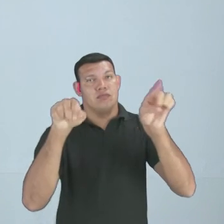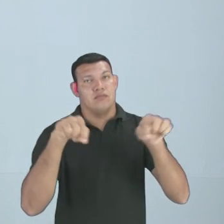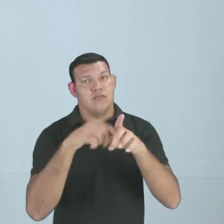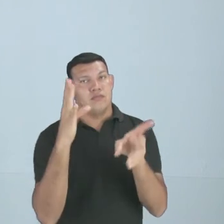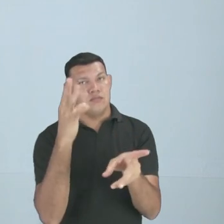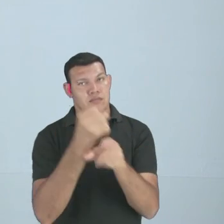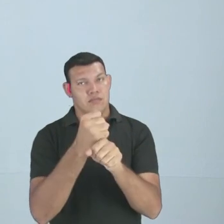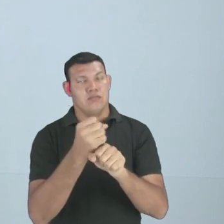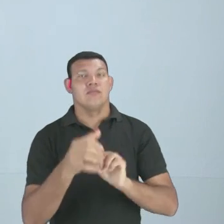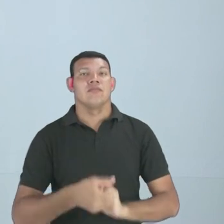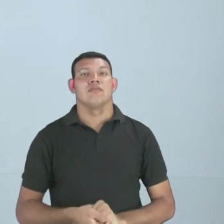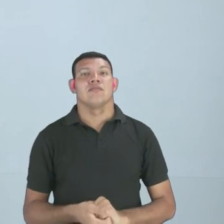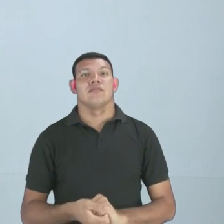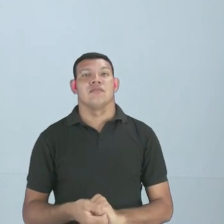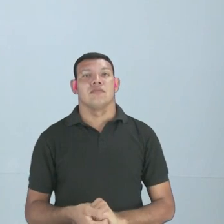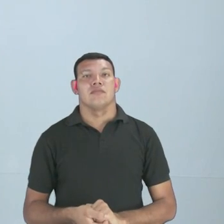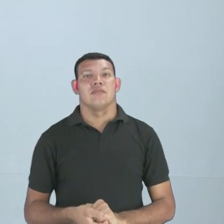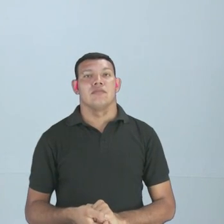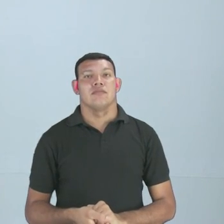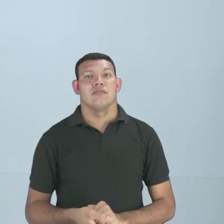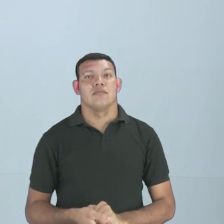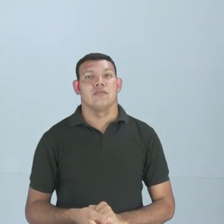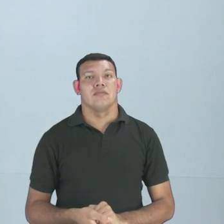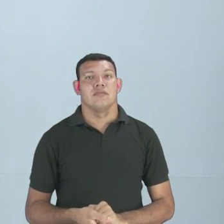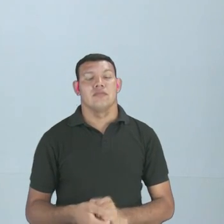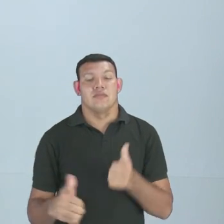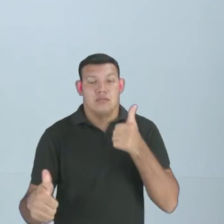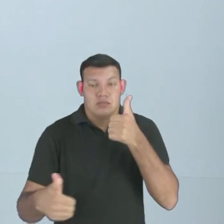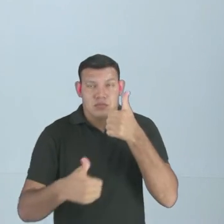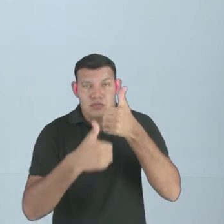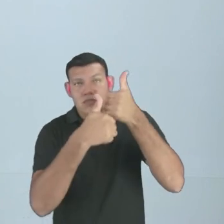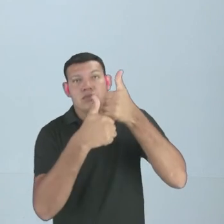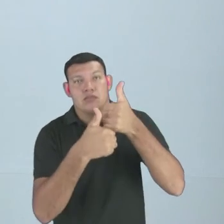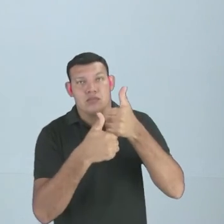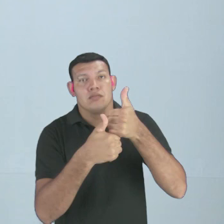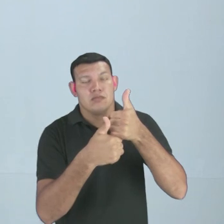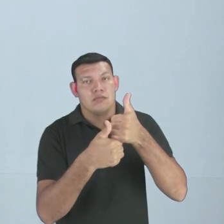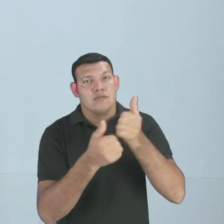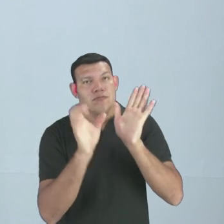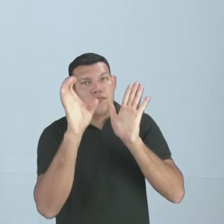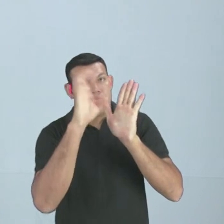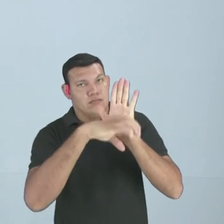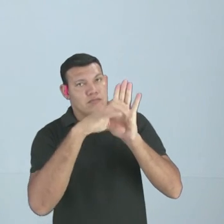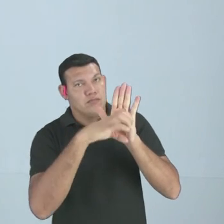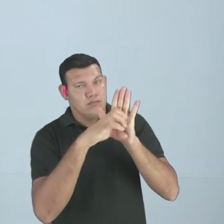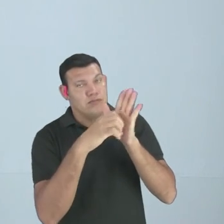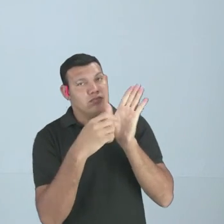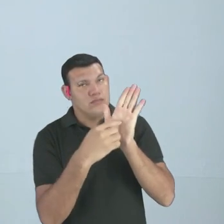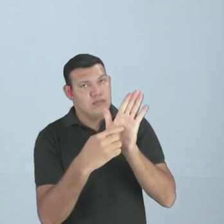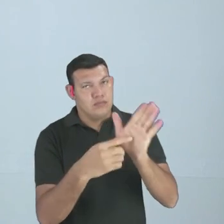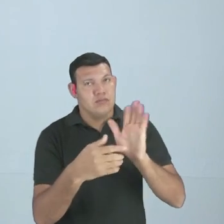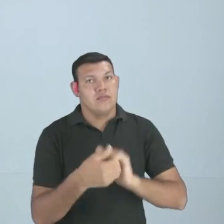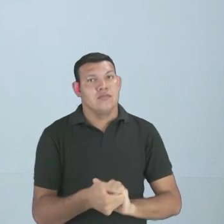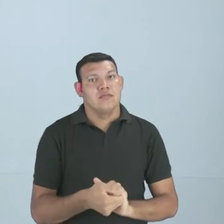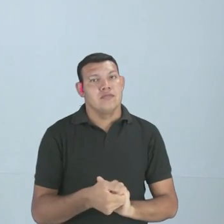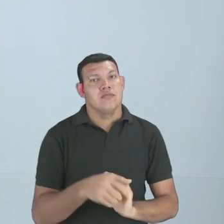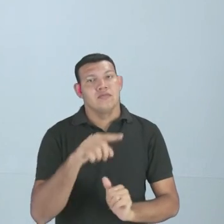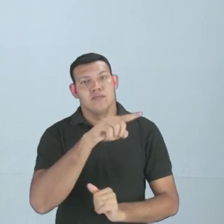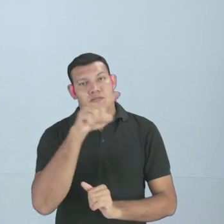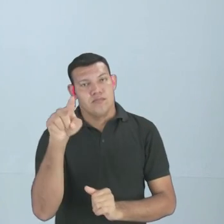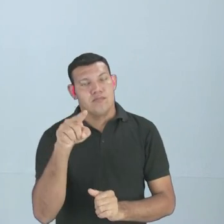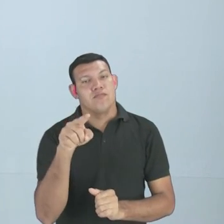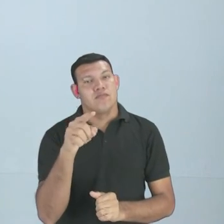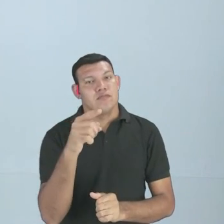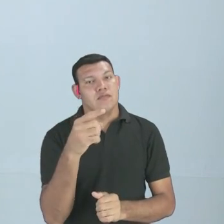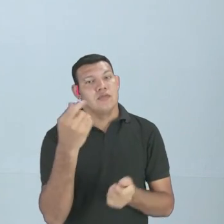trigonometria então elas é da suporte como foi definido é né para você Saírem